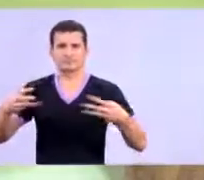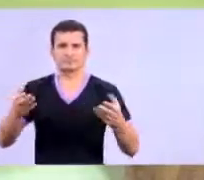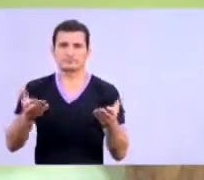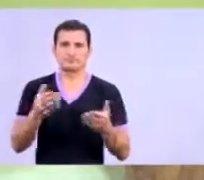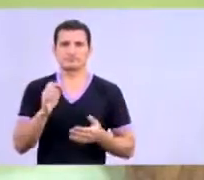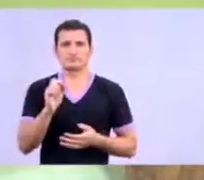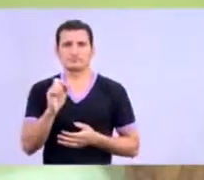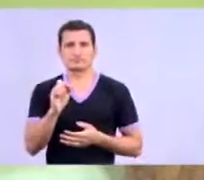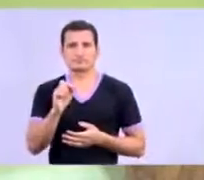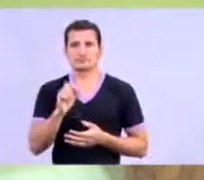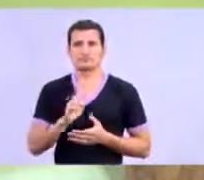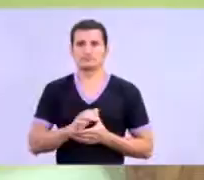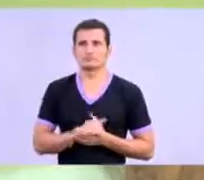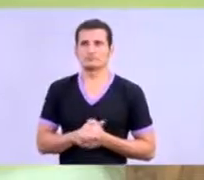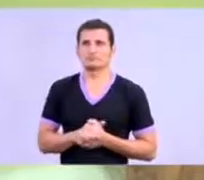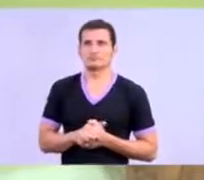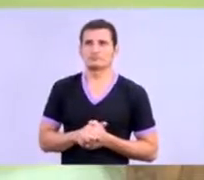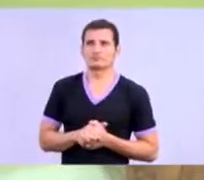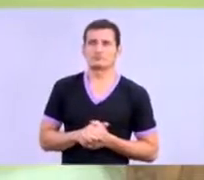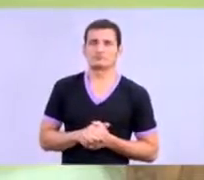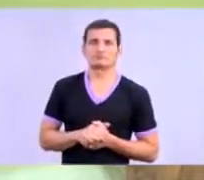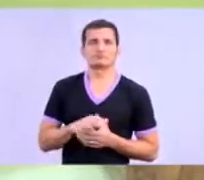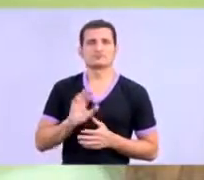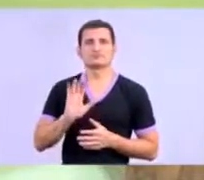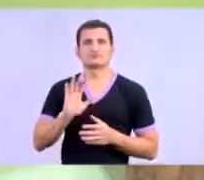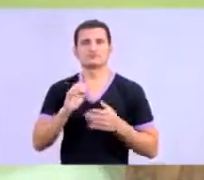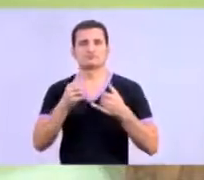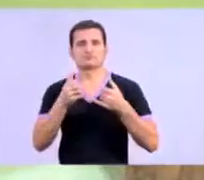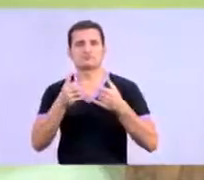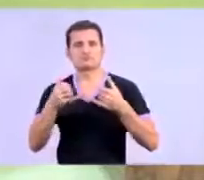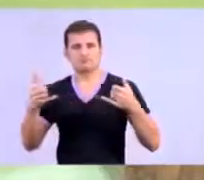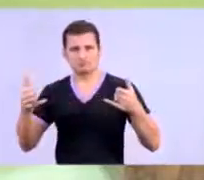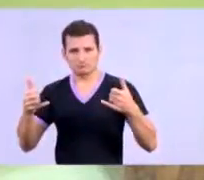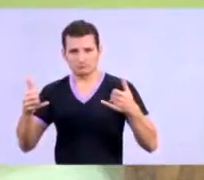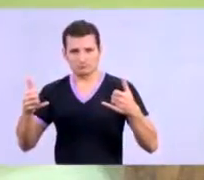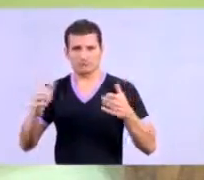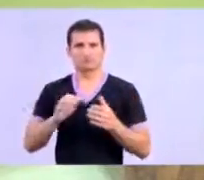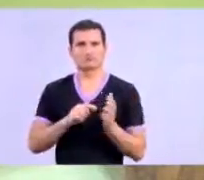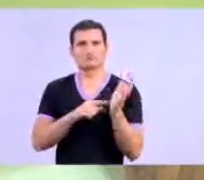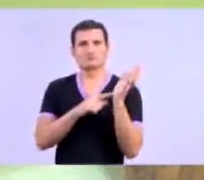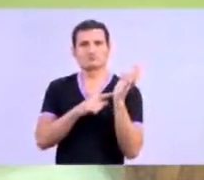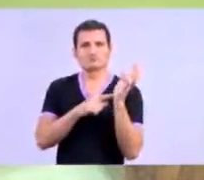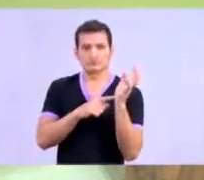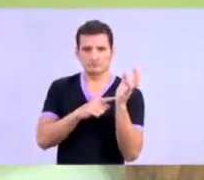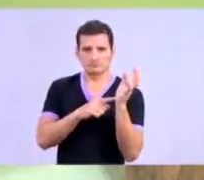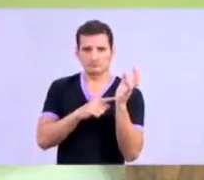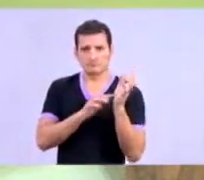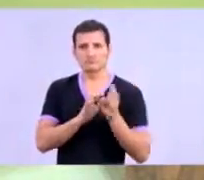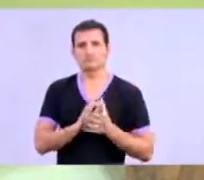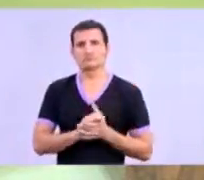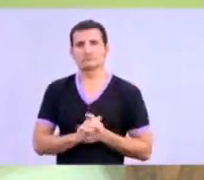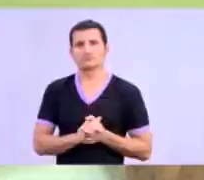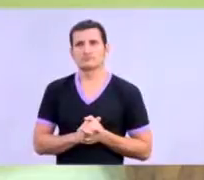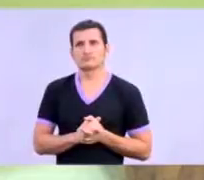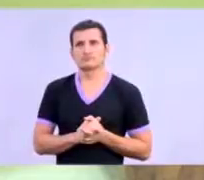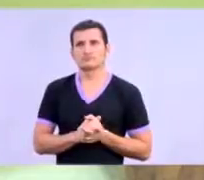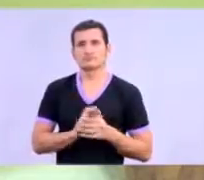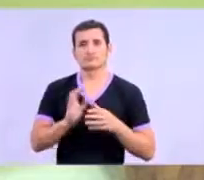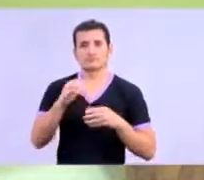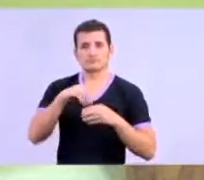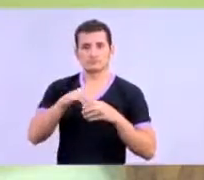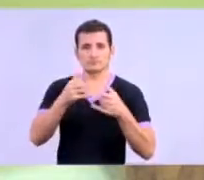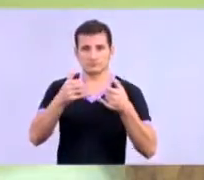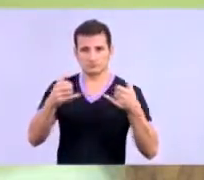para transmissão em cabos, para transmissão sem fio, para transmissão dentro da fibra ótica,